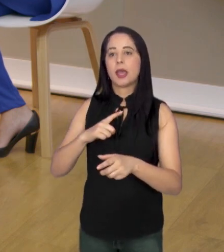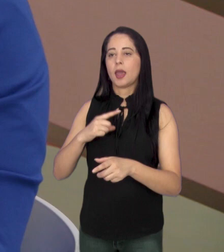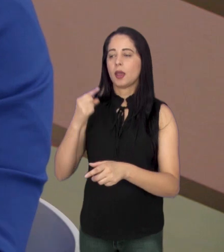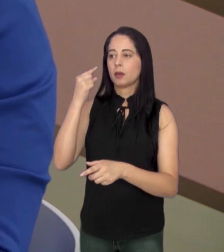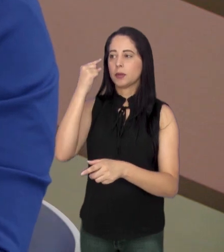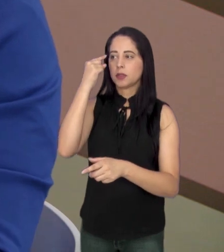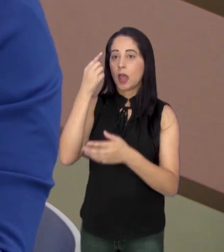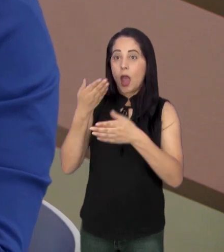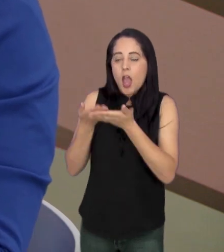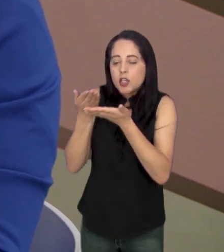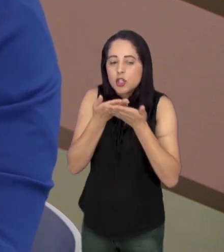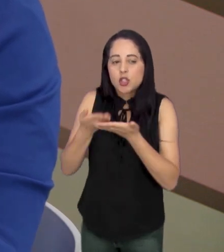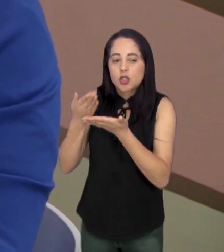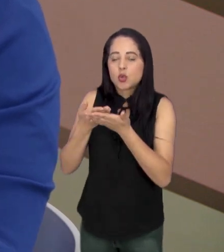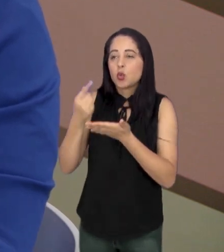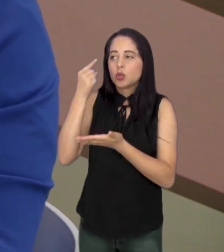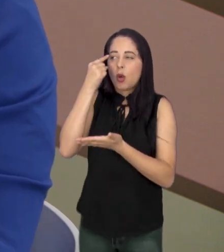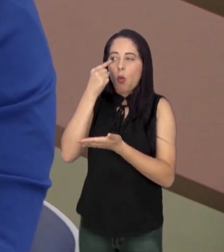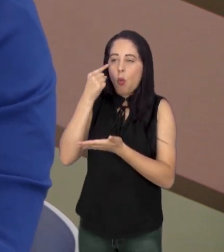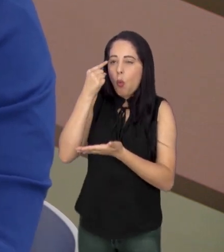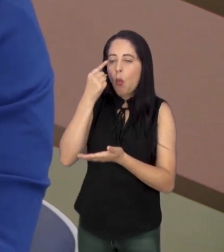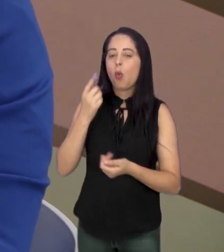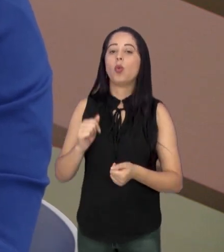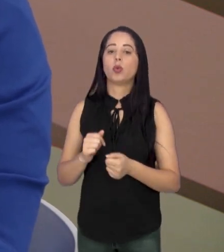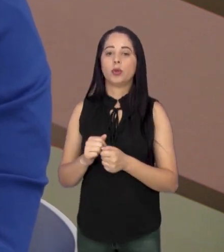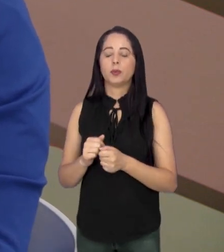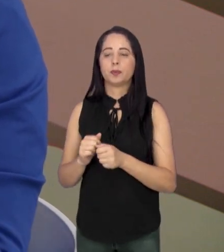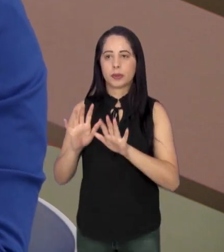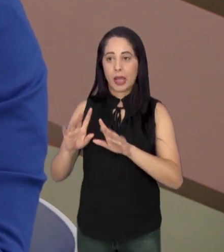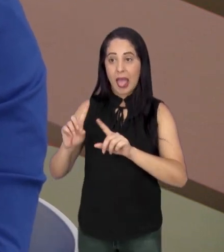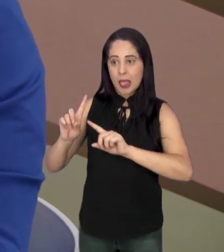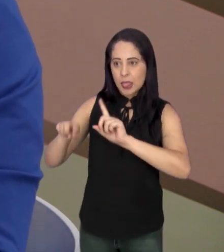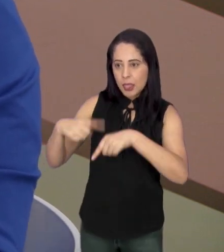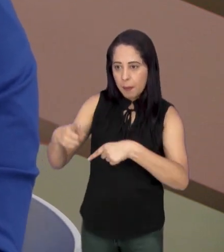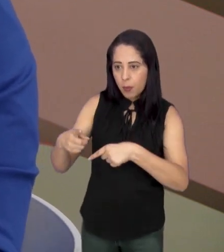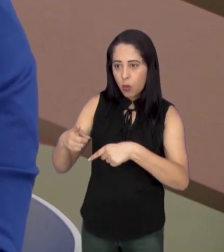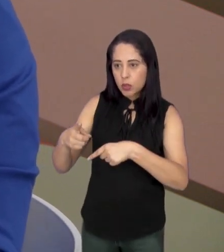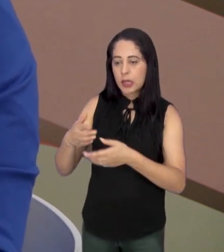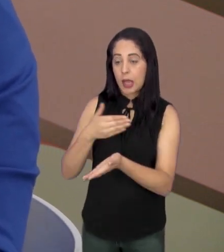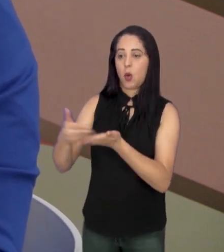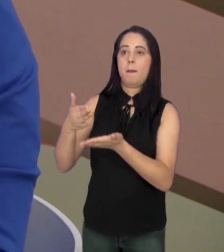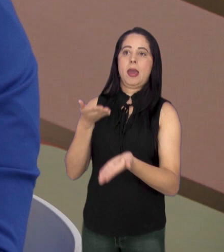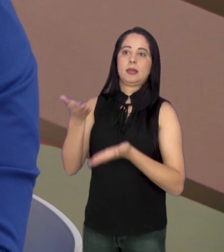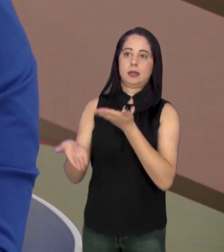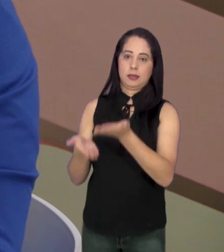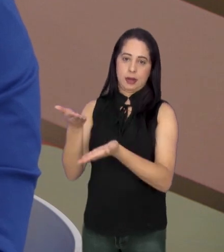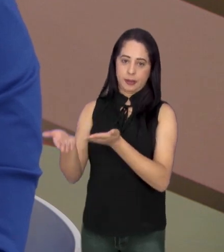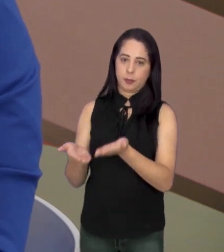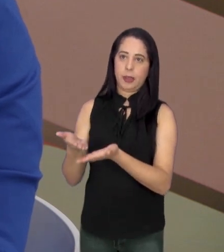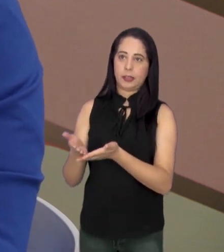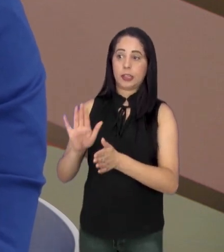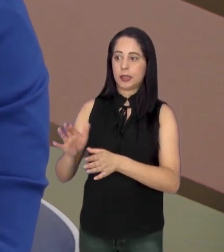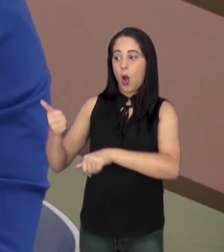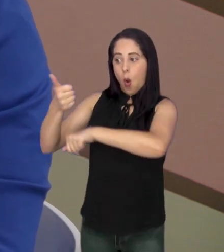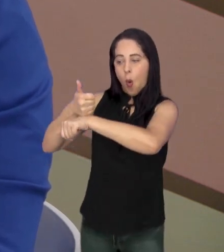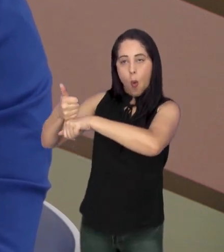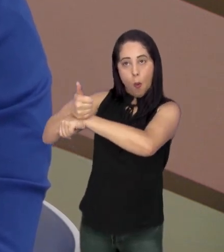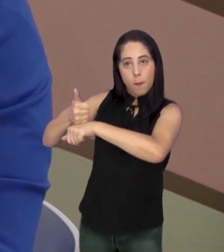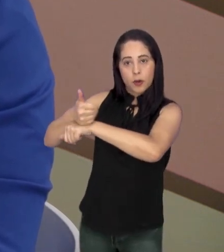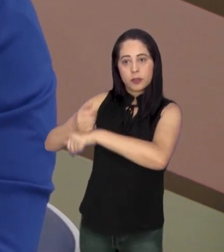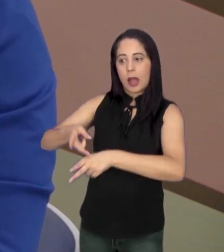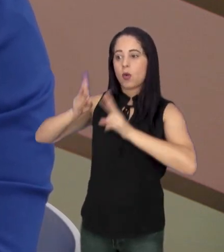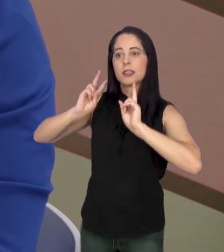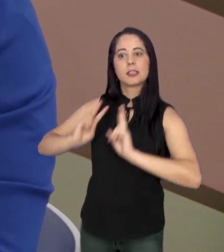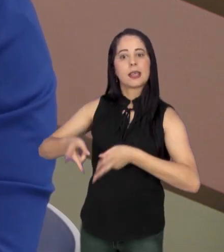íris. Então, a gente precisa se especializar. Em cima disso, a gente faz o tratamento específico. Então, o naturopata é aquele profissional